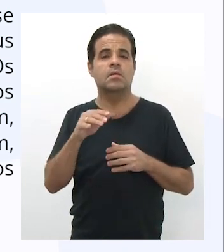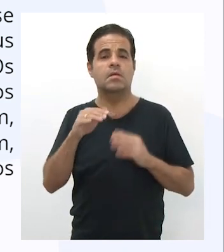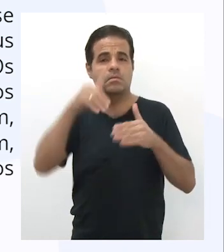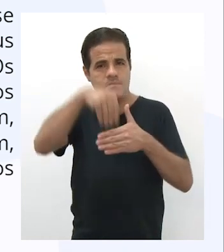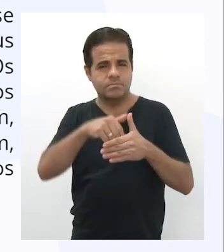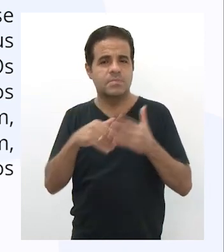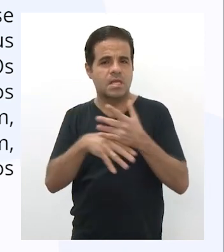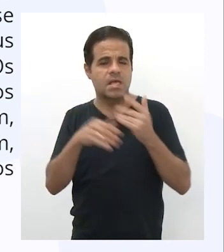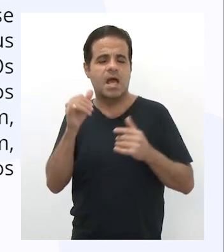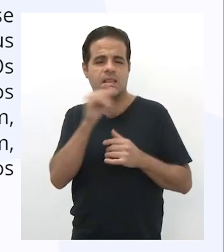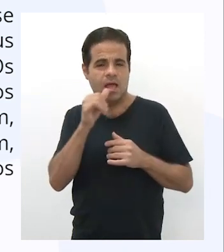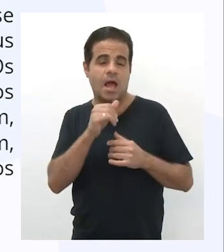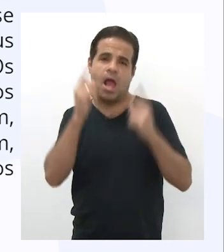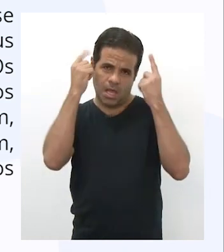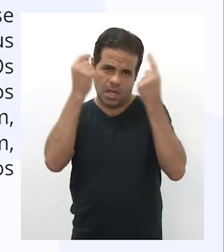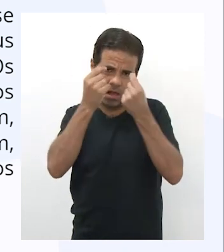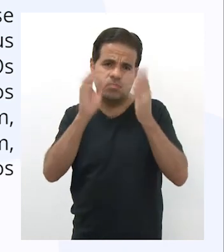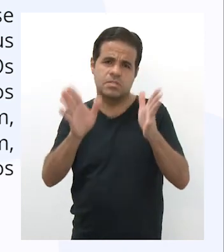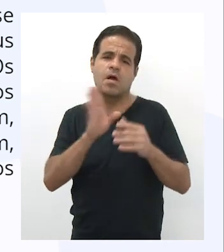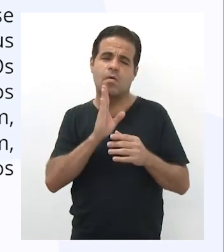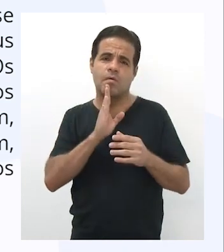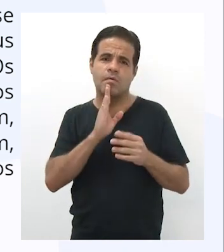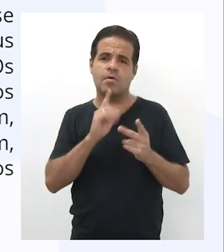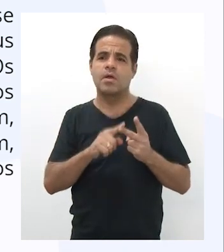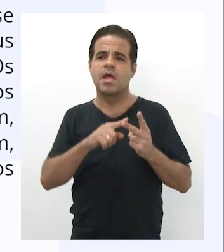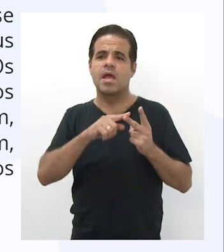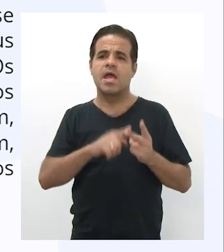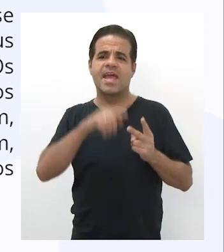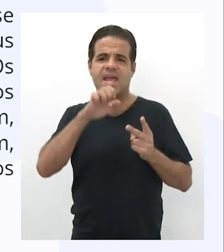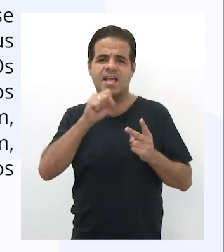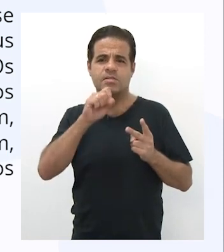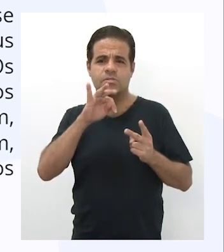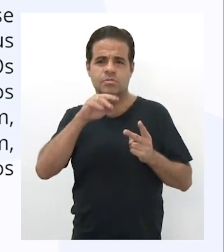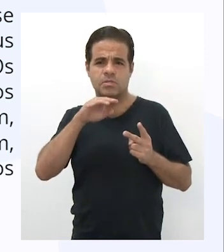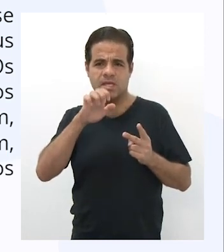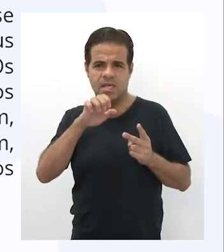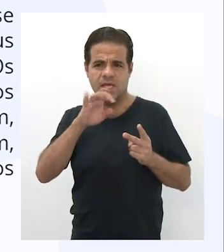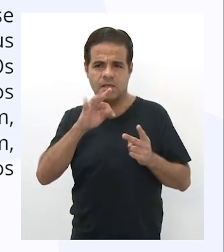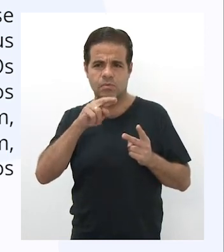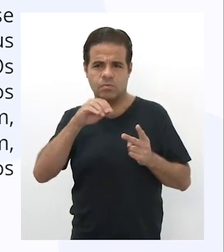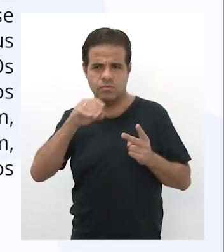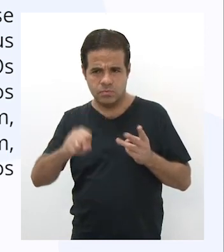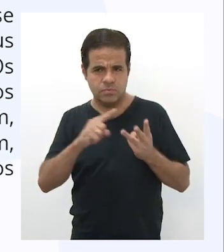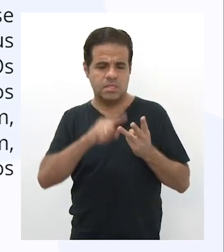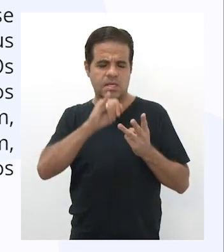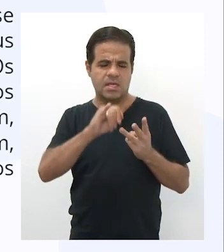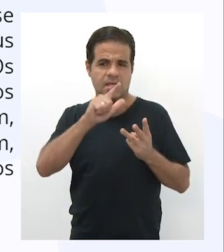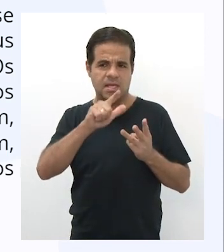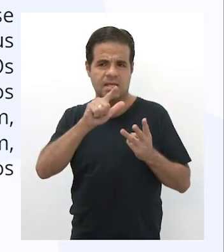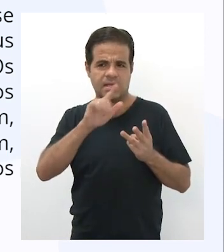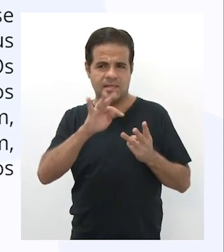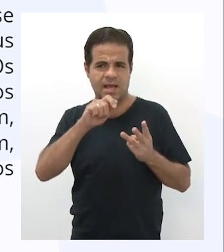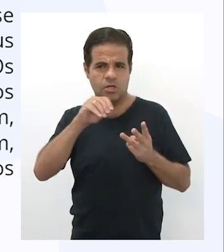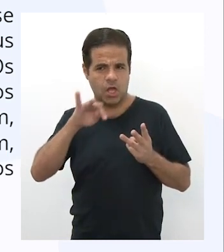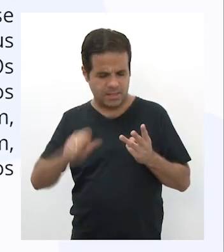Itálica: gregos, que vocês já conhecem, etruscos e italiotas. Assim como a experiência